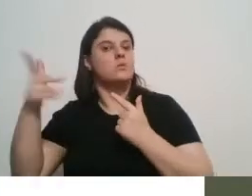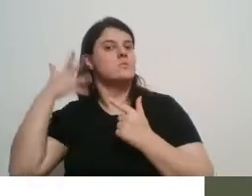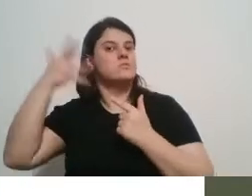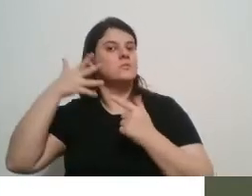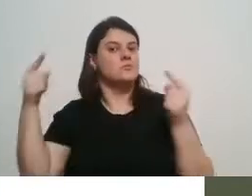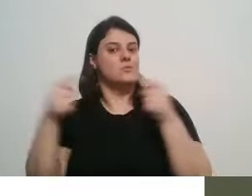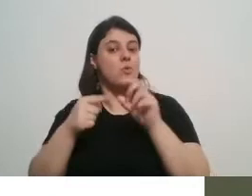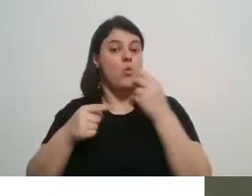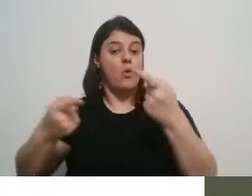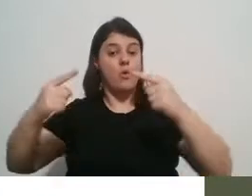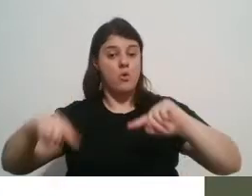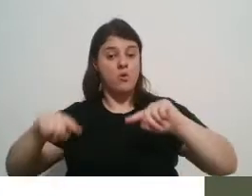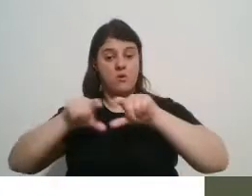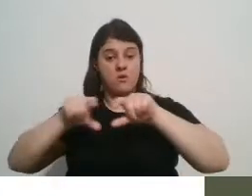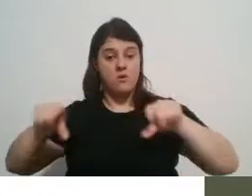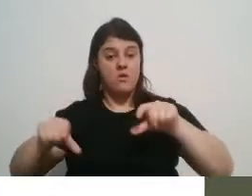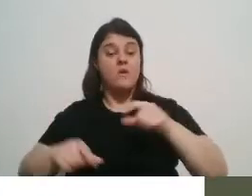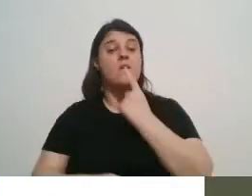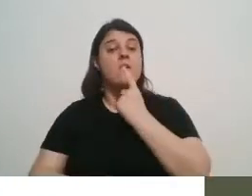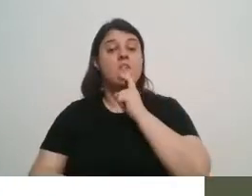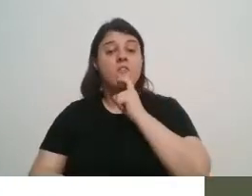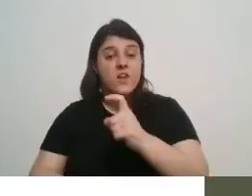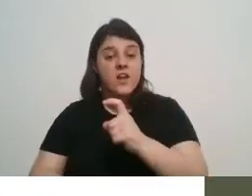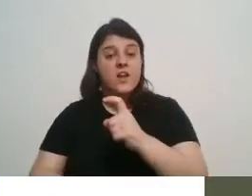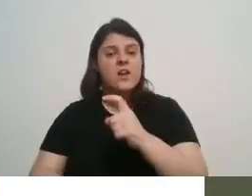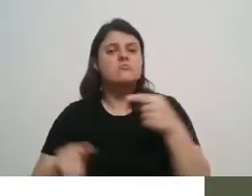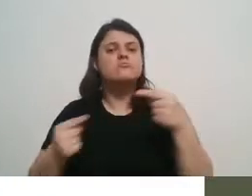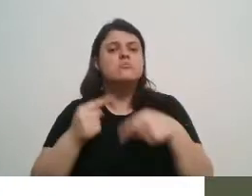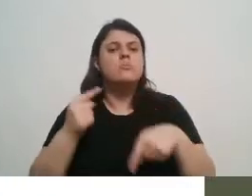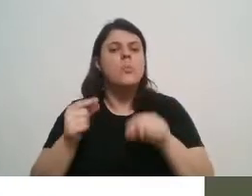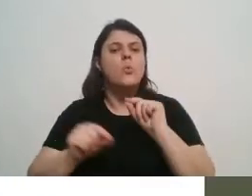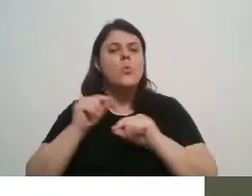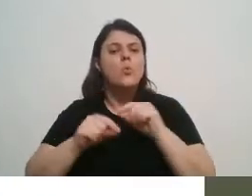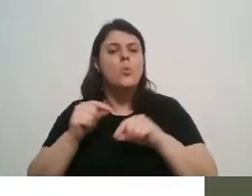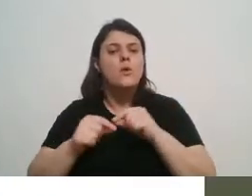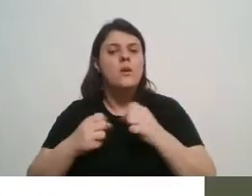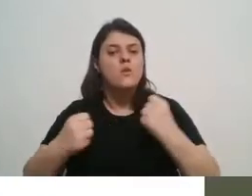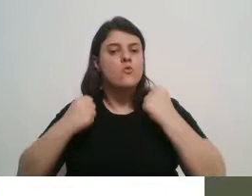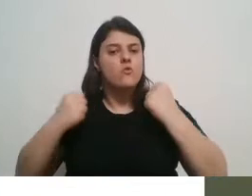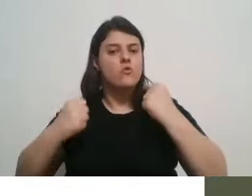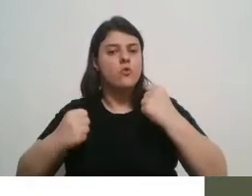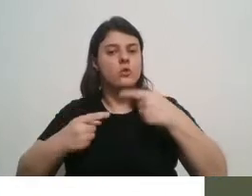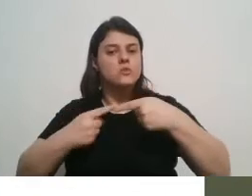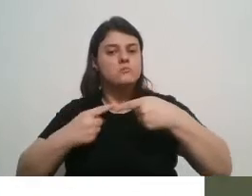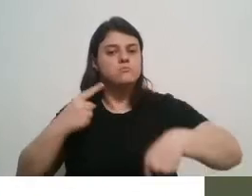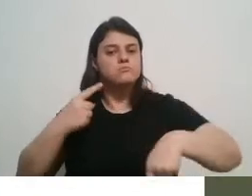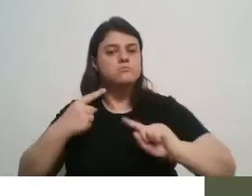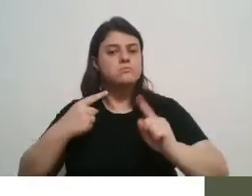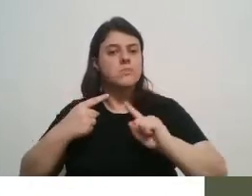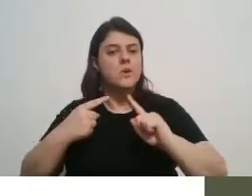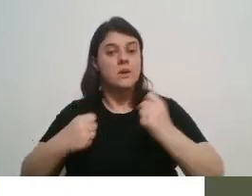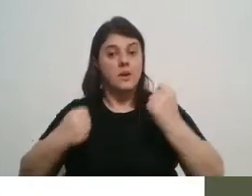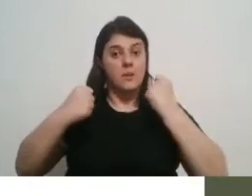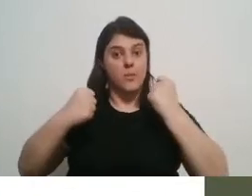retângulo verde, que coloca em oposição, né, a força desproporcional do menino e da polícia.